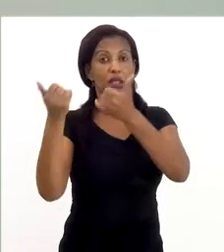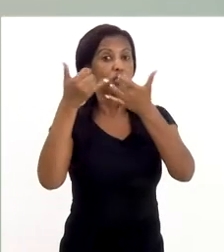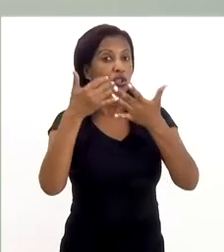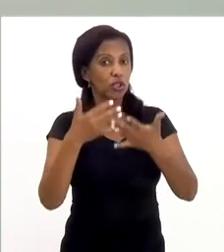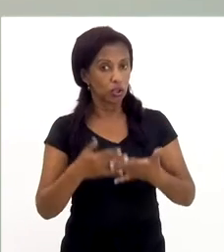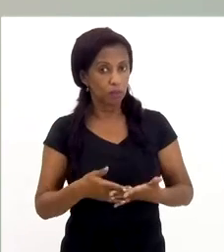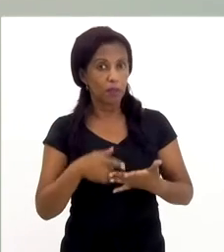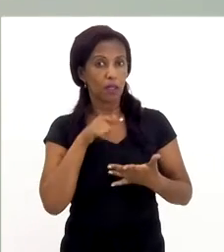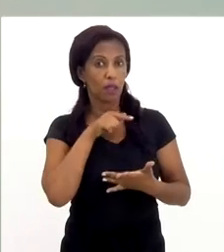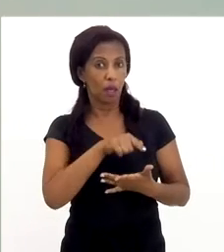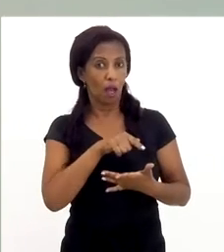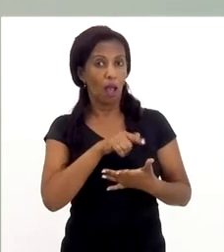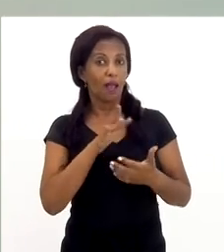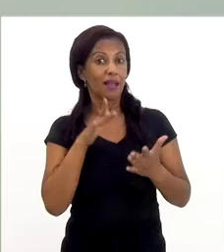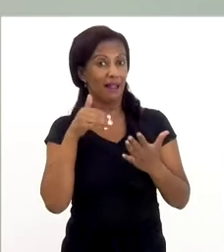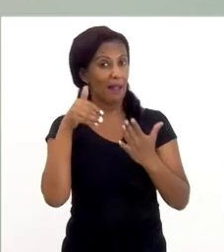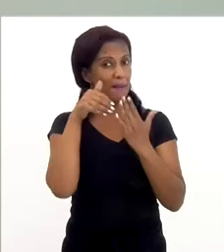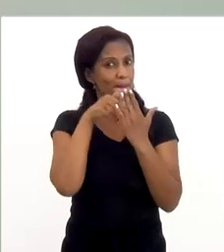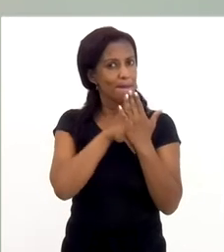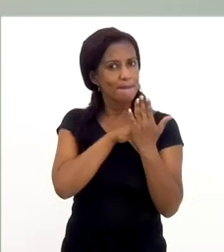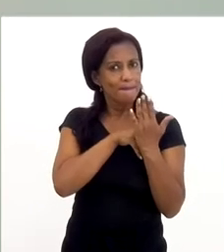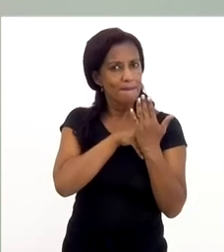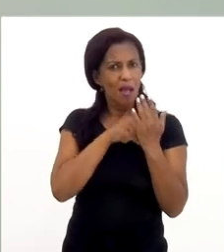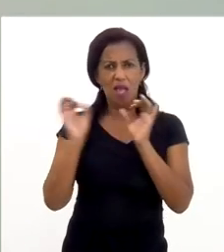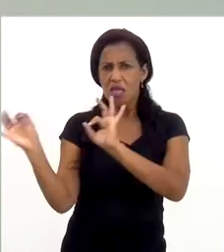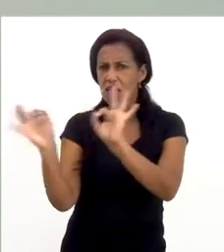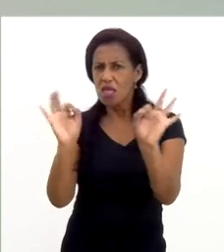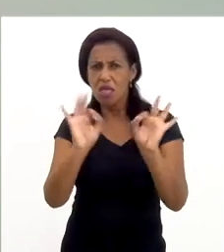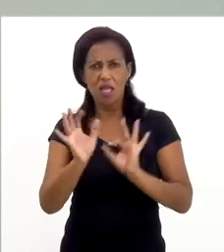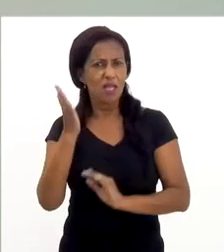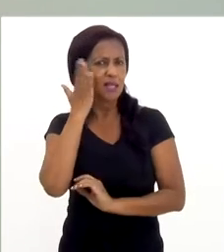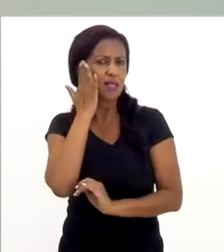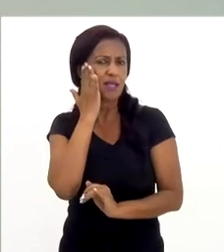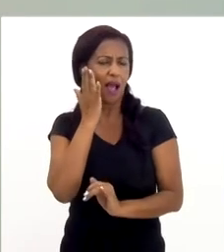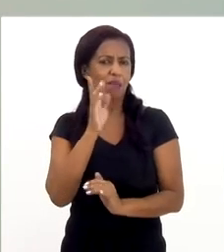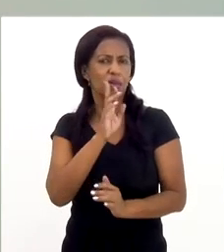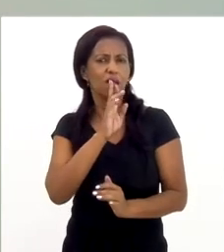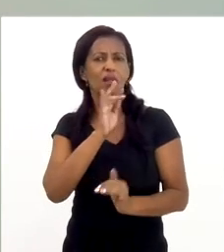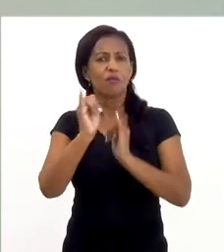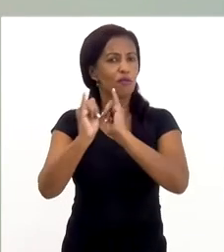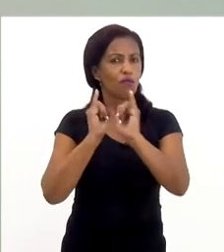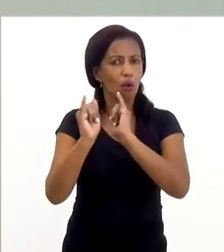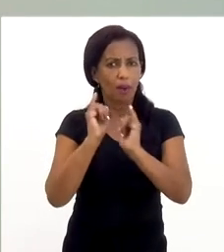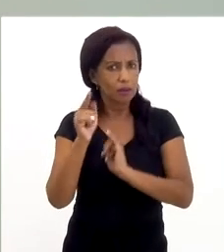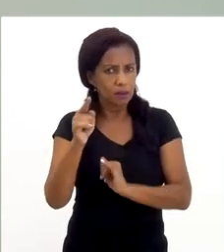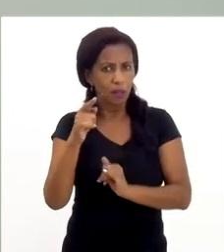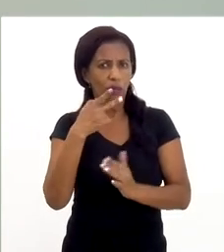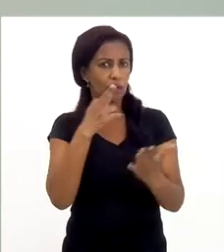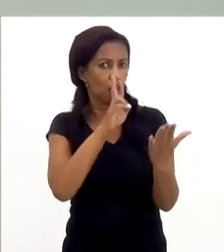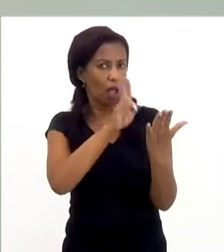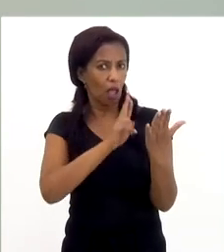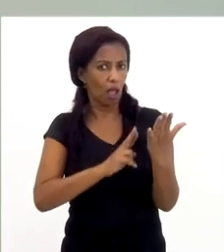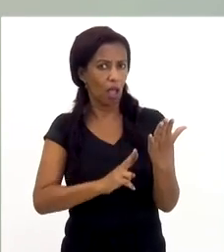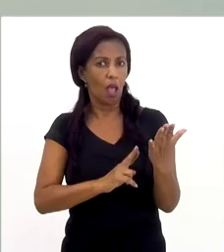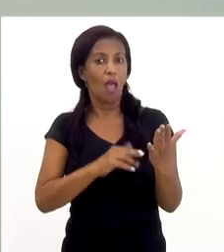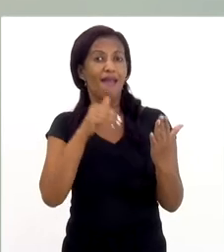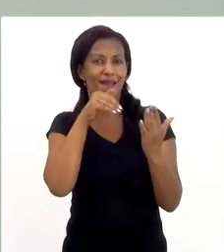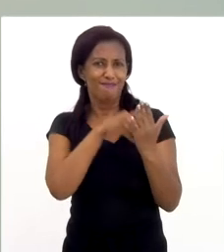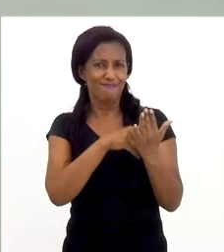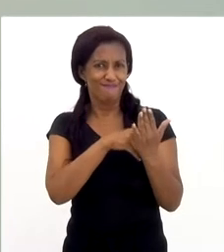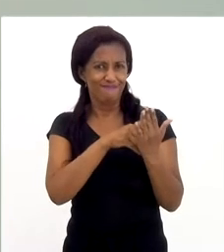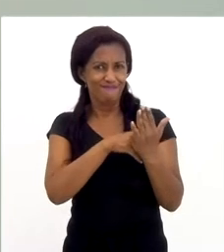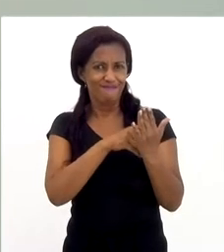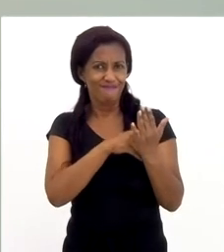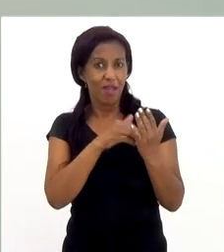e a gente explica aquela ali essa de forma sigiloso ou seja nem os técnica em tem informação para que eles prestam ali